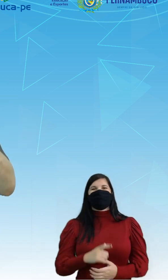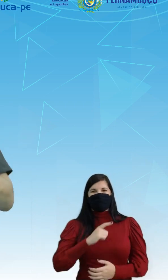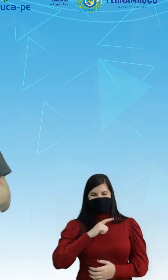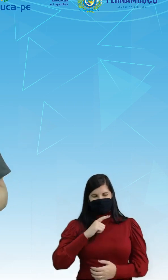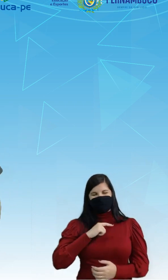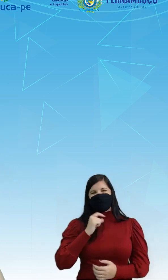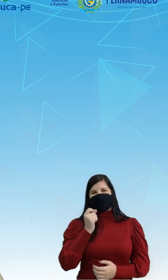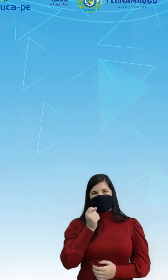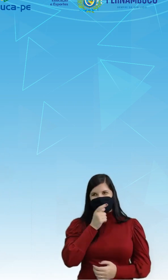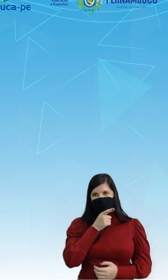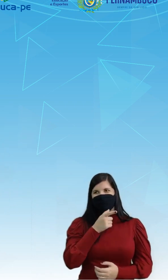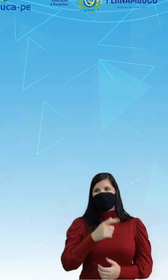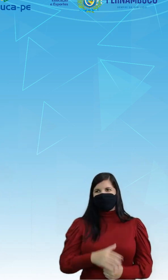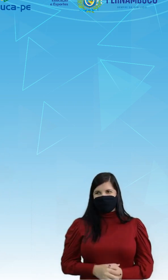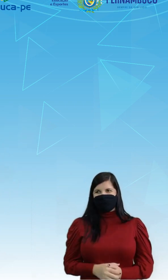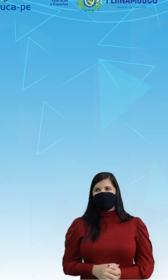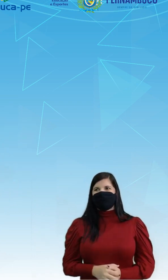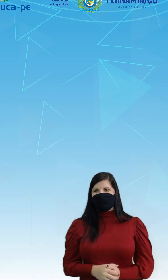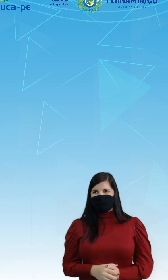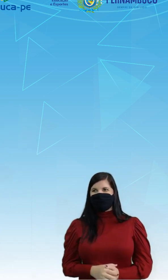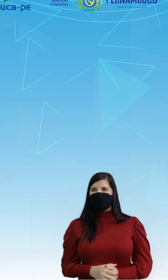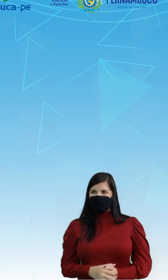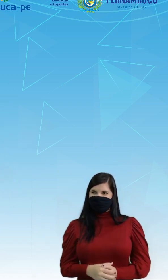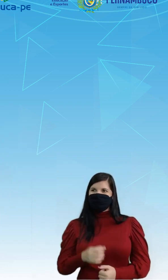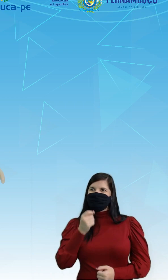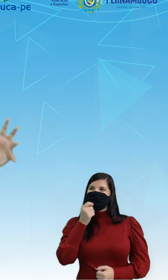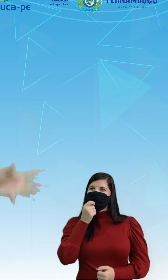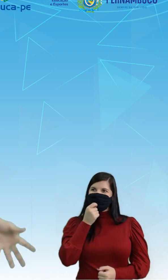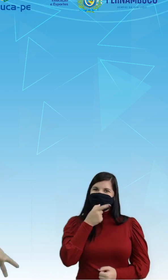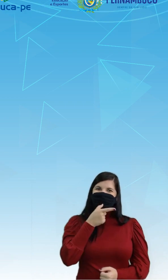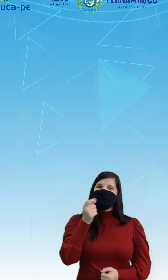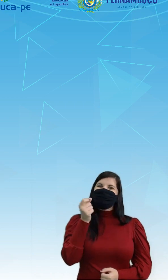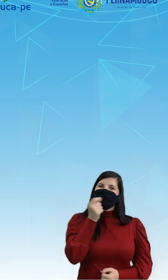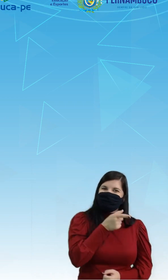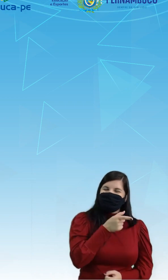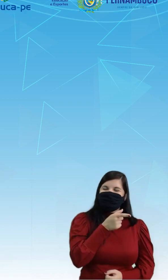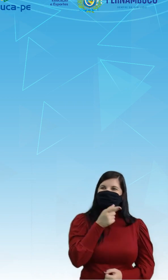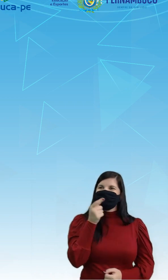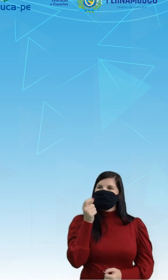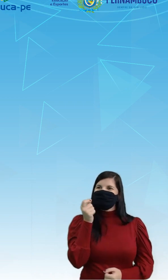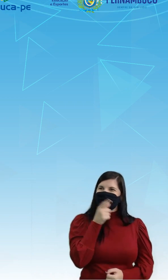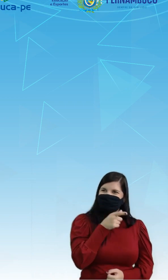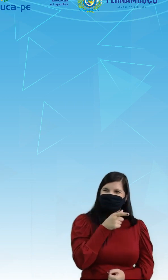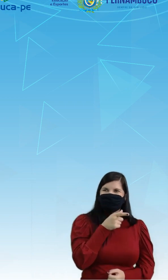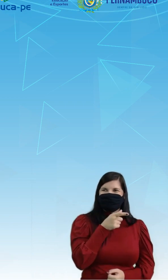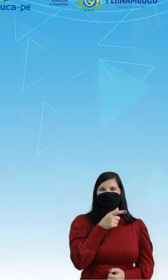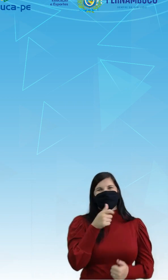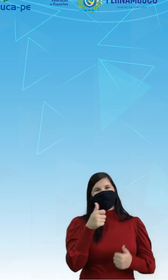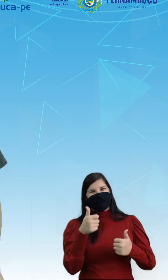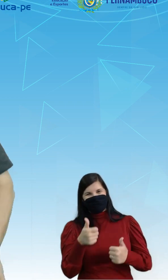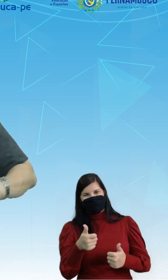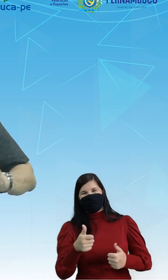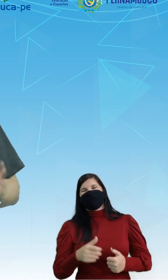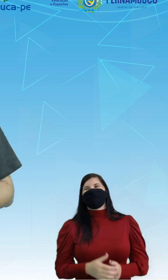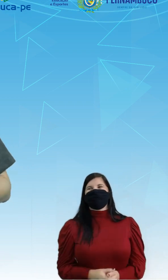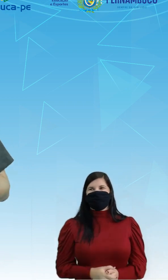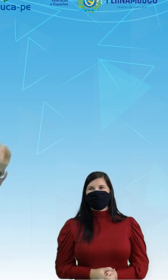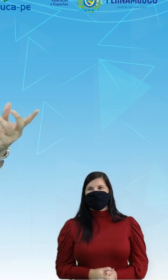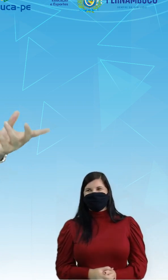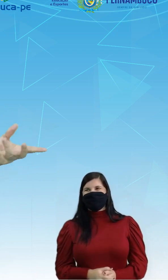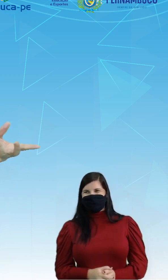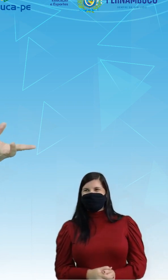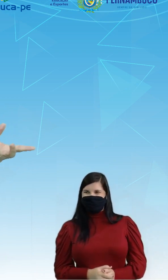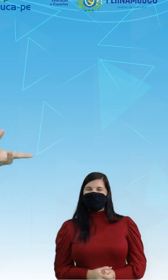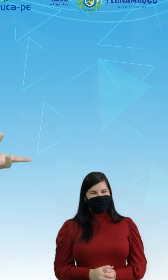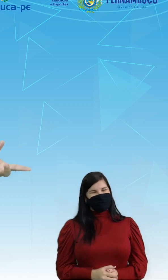ironia. Professora, essa questão da ironia, como é que o sinal de ironia? Olha só, a ironia textual é uma